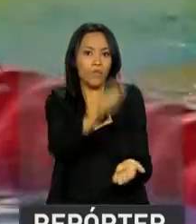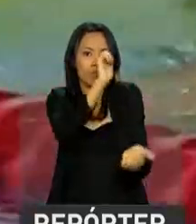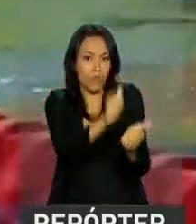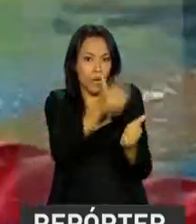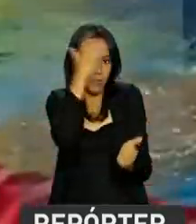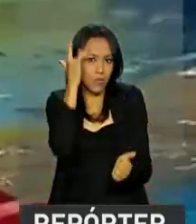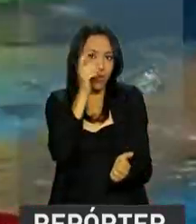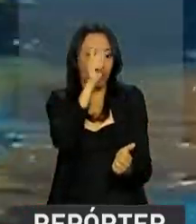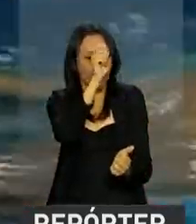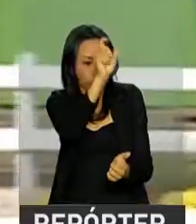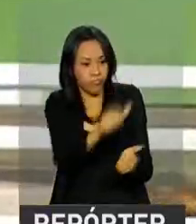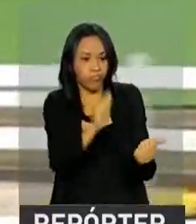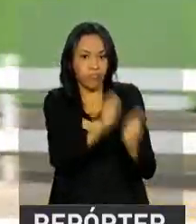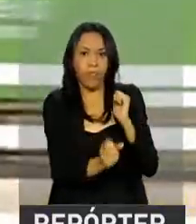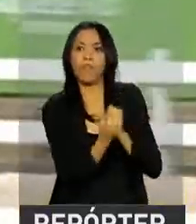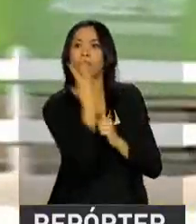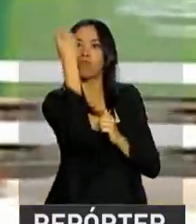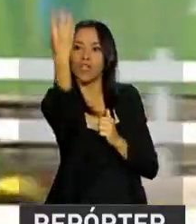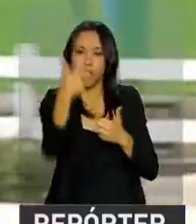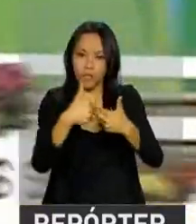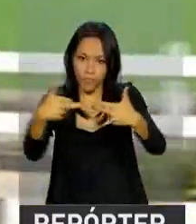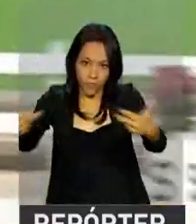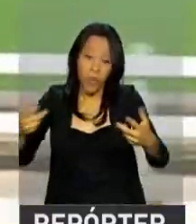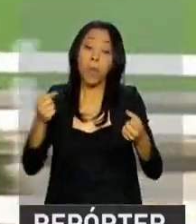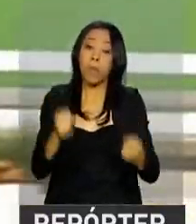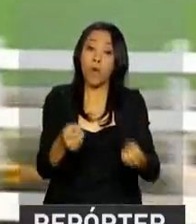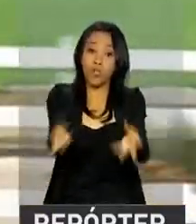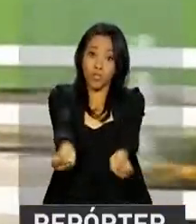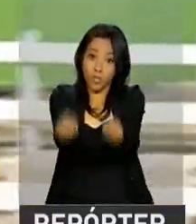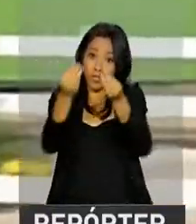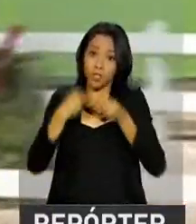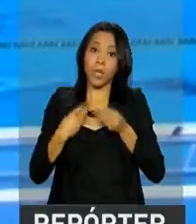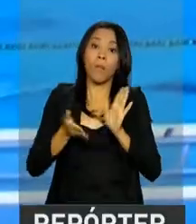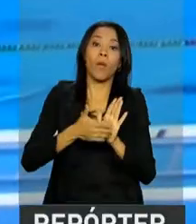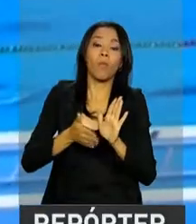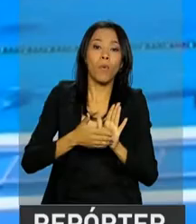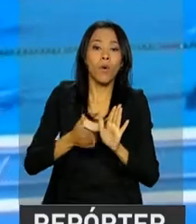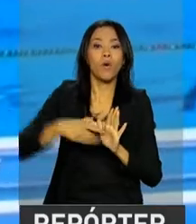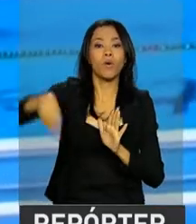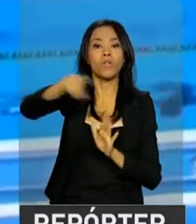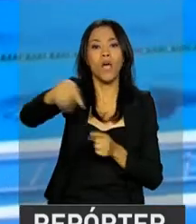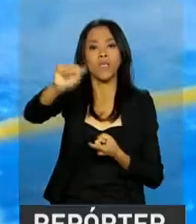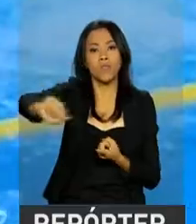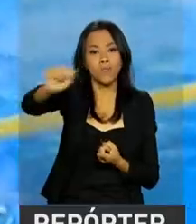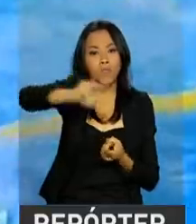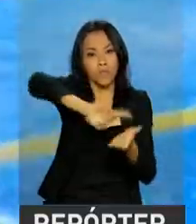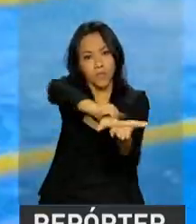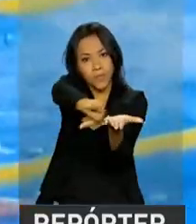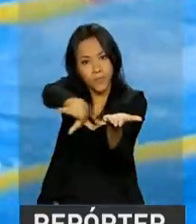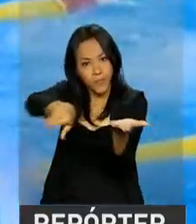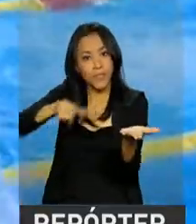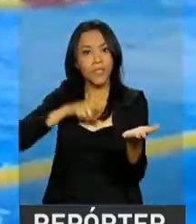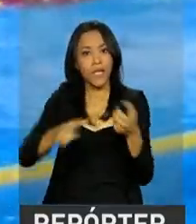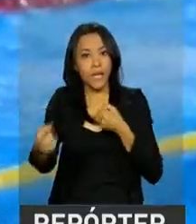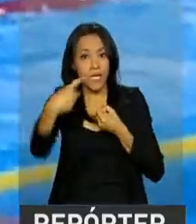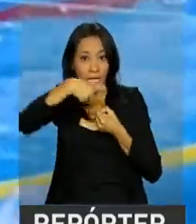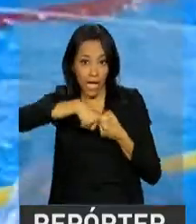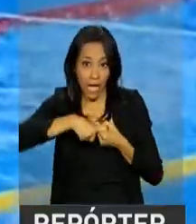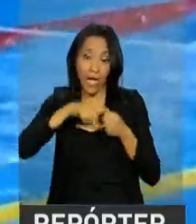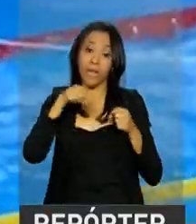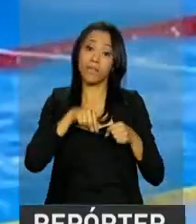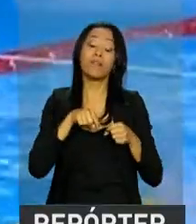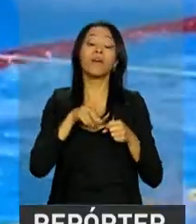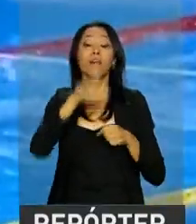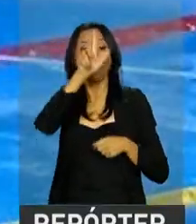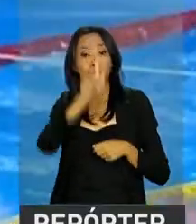competições nacionais e internacionais. Podem enviar propostas às organizações da sociedade civil habilitadas no sistema de gestão de convênios do